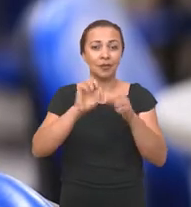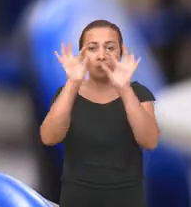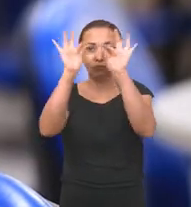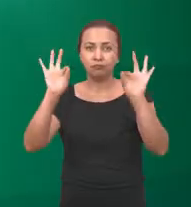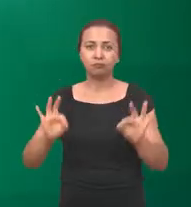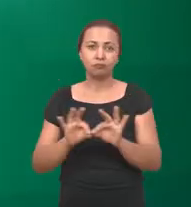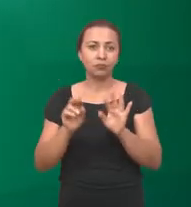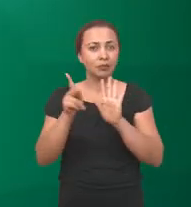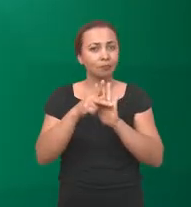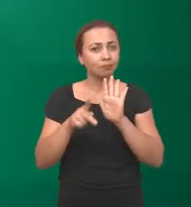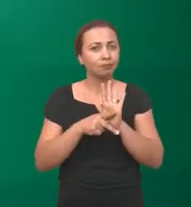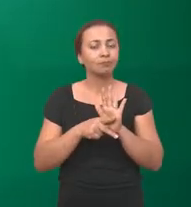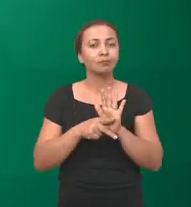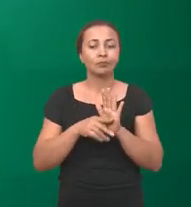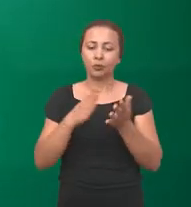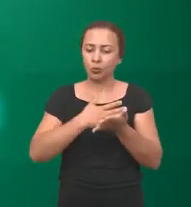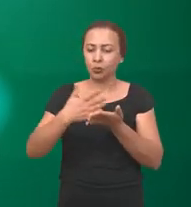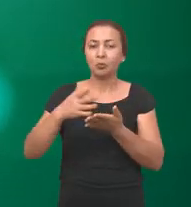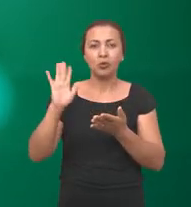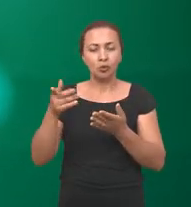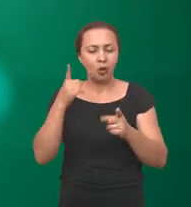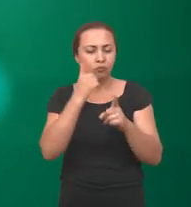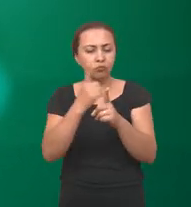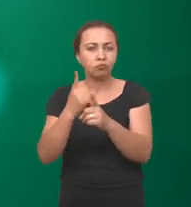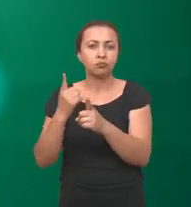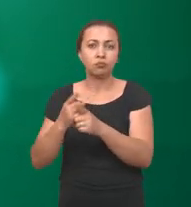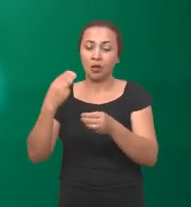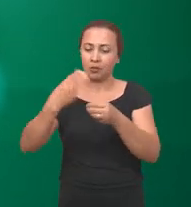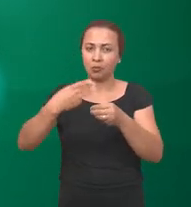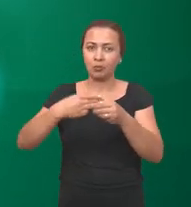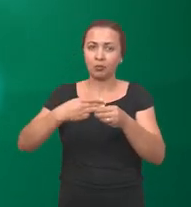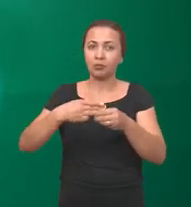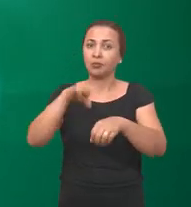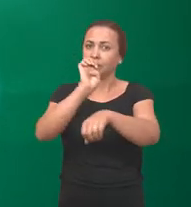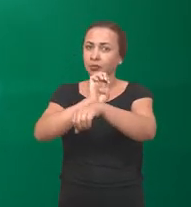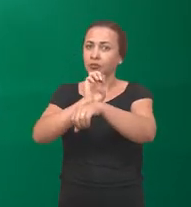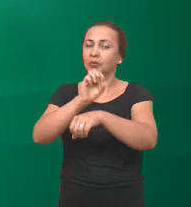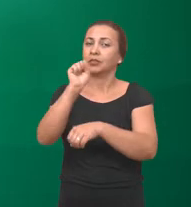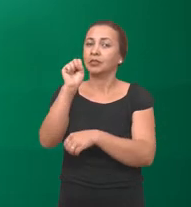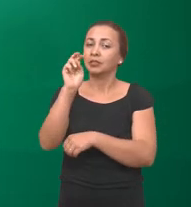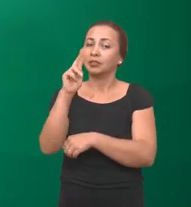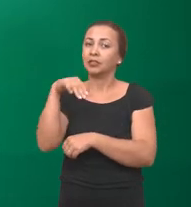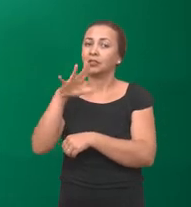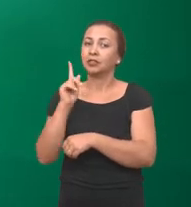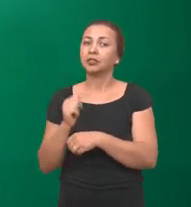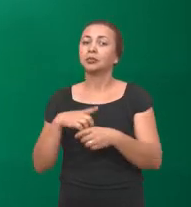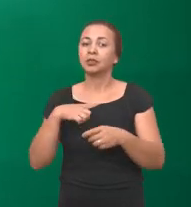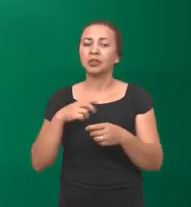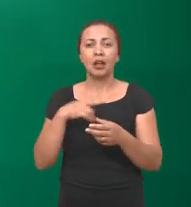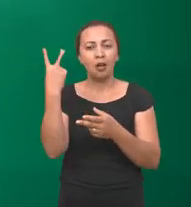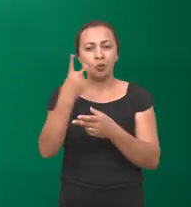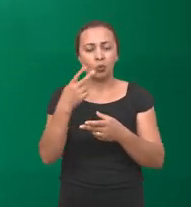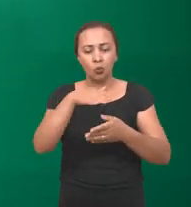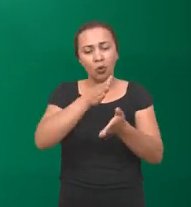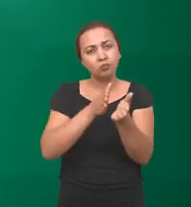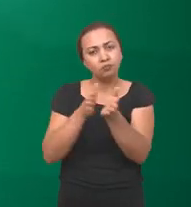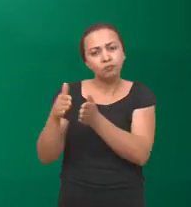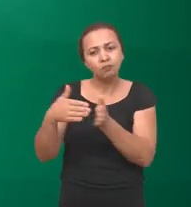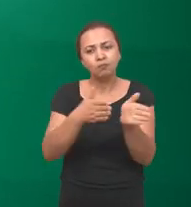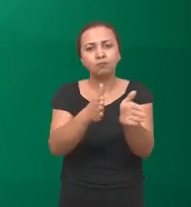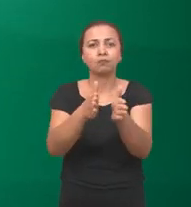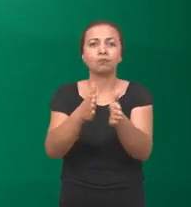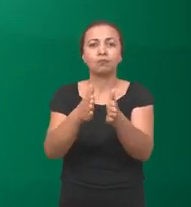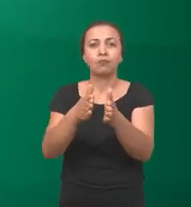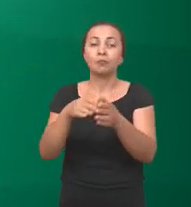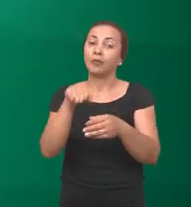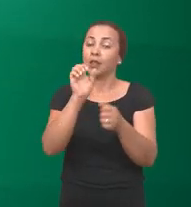para que se faça um planejamento. Então, desde o começo, eu detectei que municípios de Sergipe são cortados pelas duas principais vias